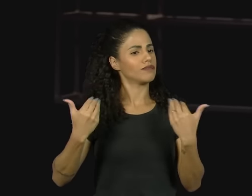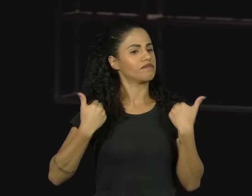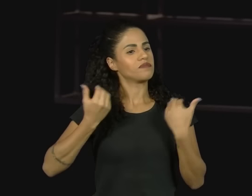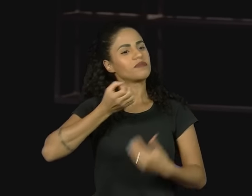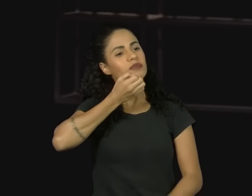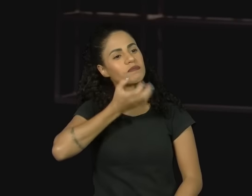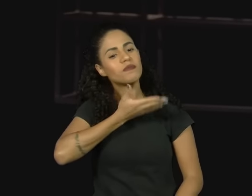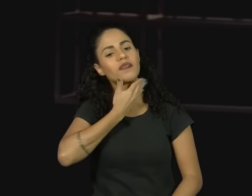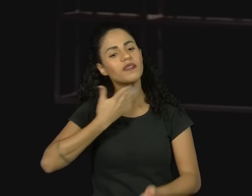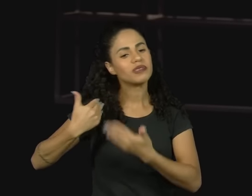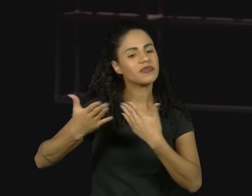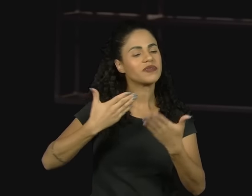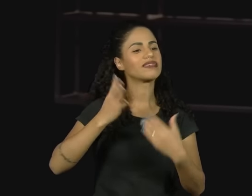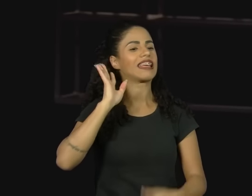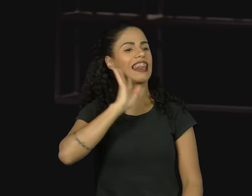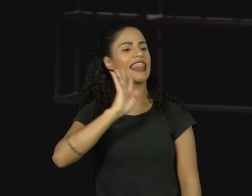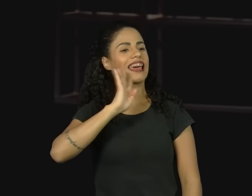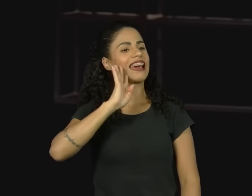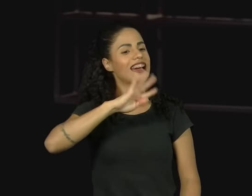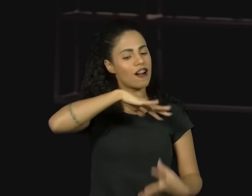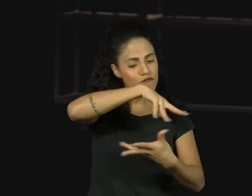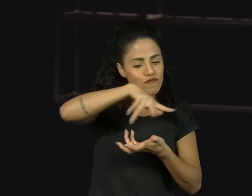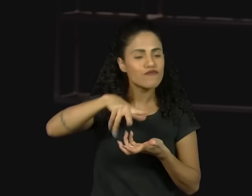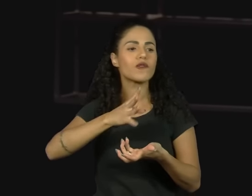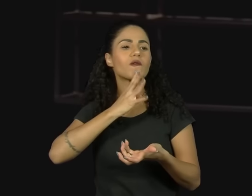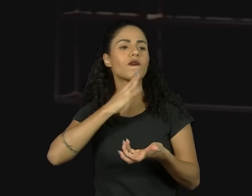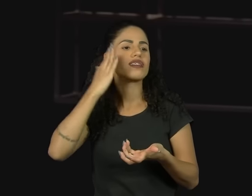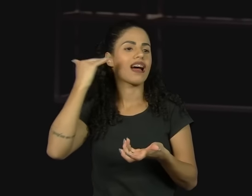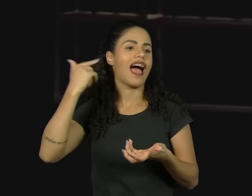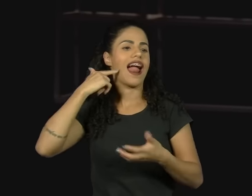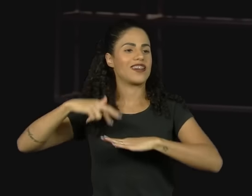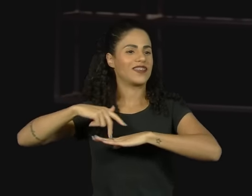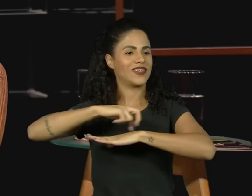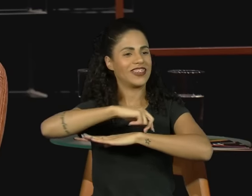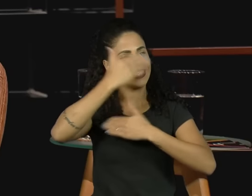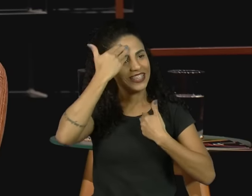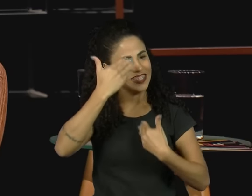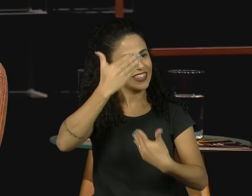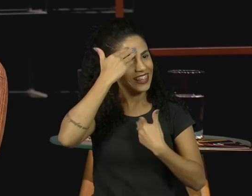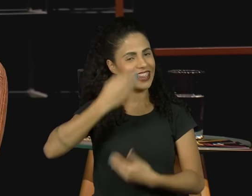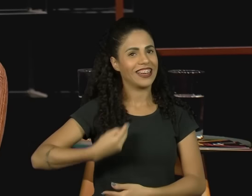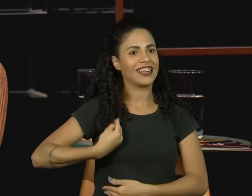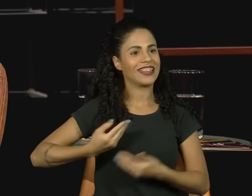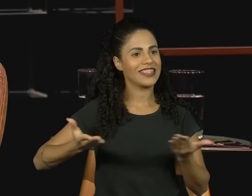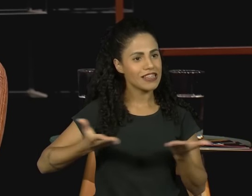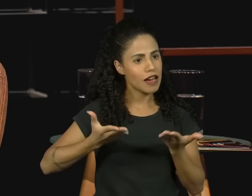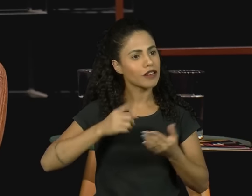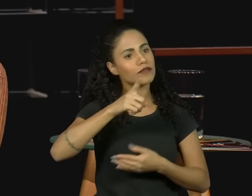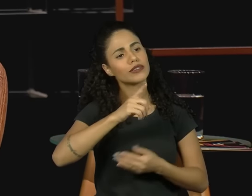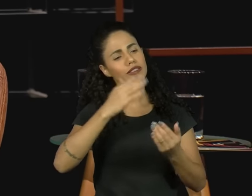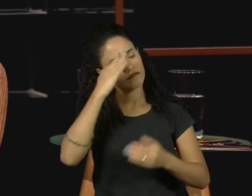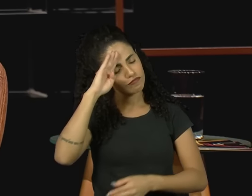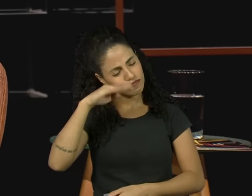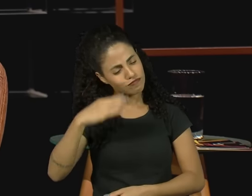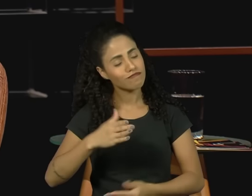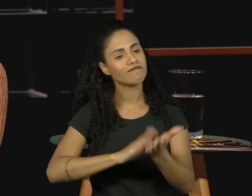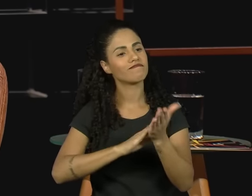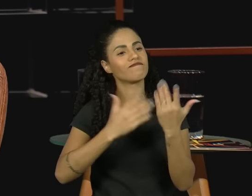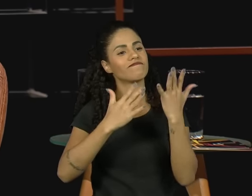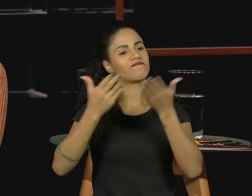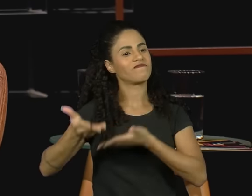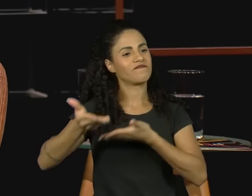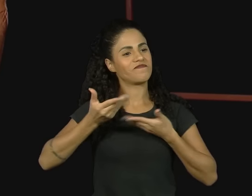ter você e fazer esse passeio pelo mundo da moda através de você. Obrigada. Muito obrigado pela sua presença, você honrou o nosso programa vindo aqui